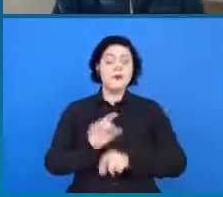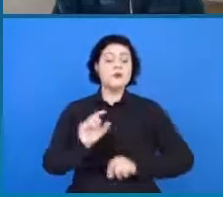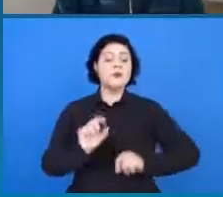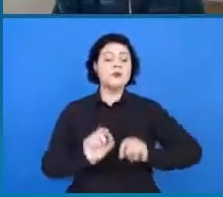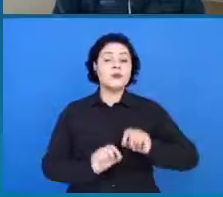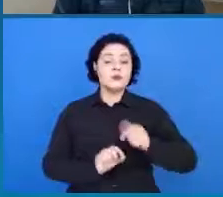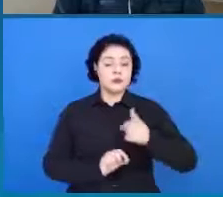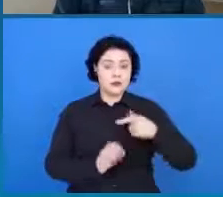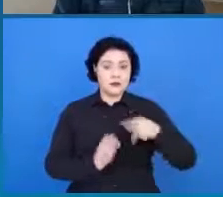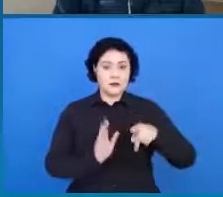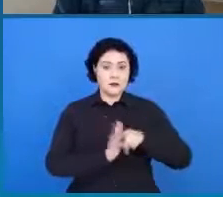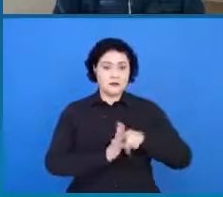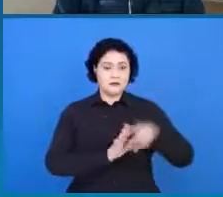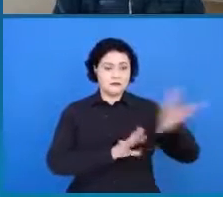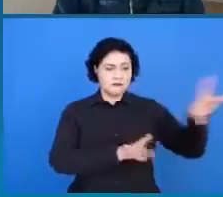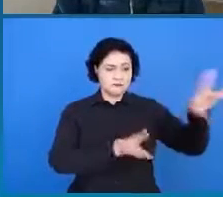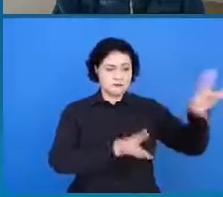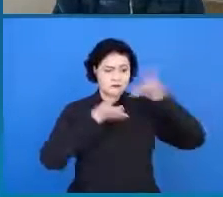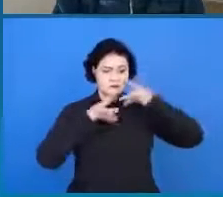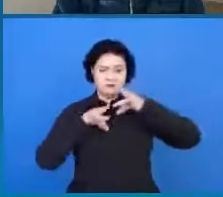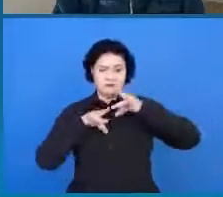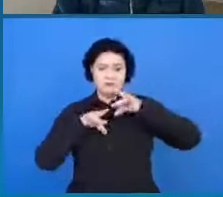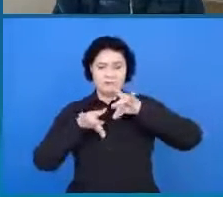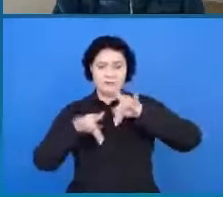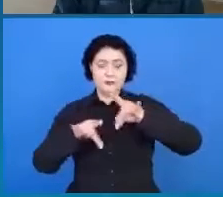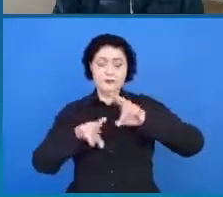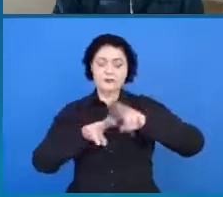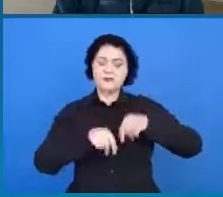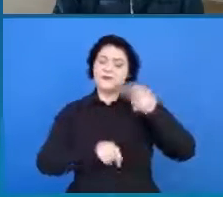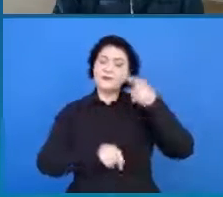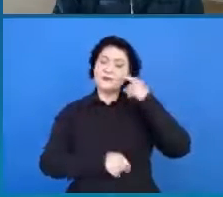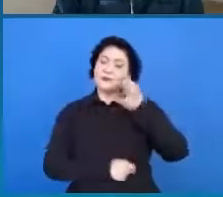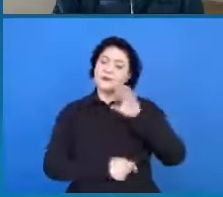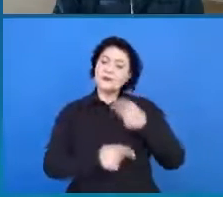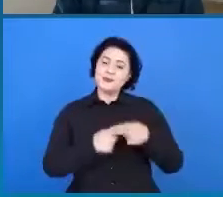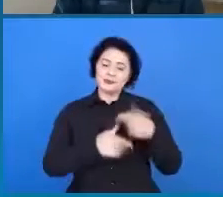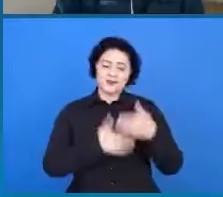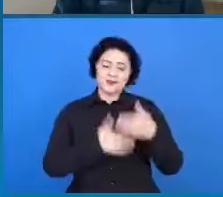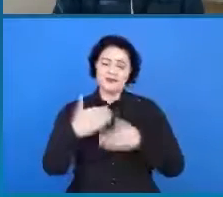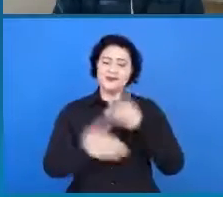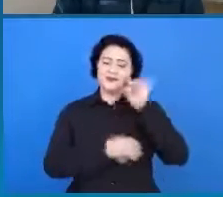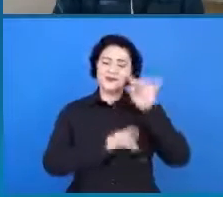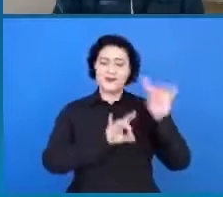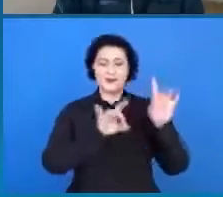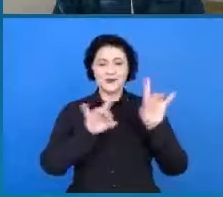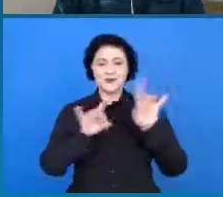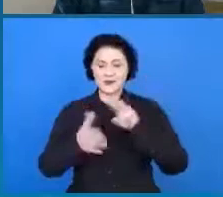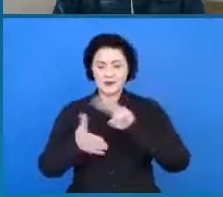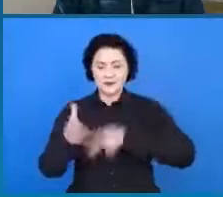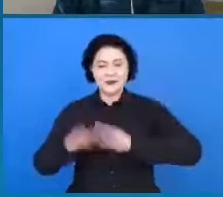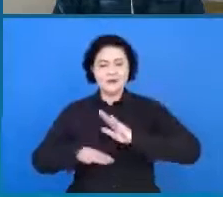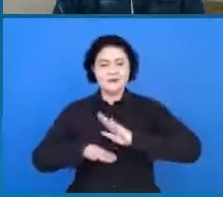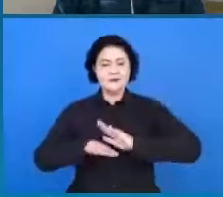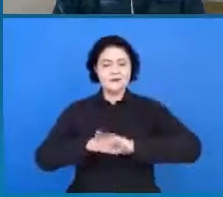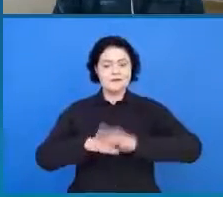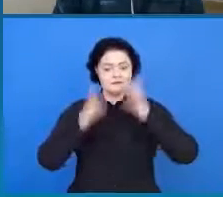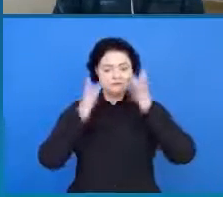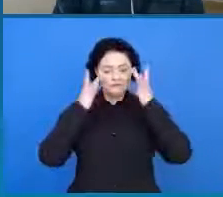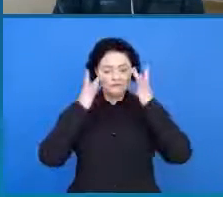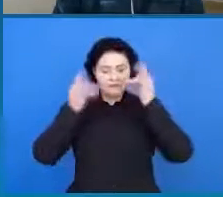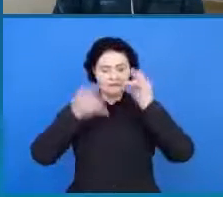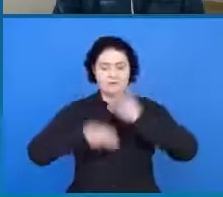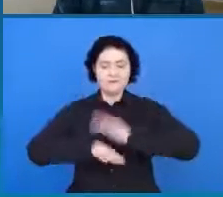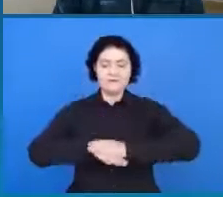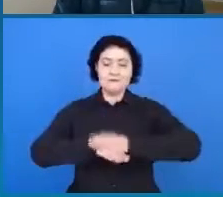que eu sou um instrumento e devo assim pensar para poder evoluir todos os dias ler mais me concentrar